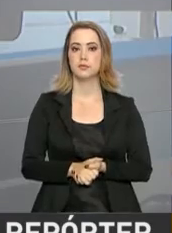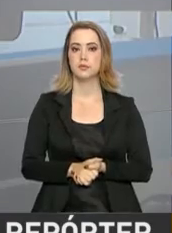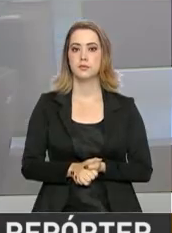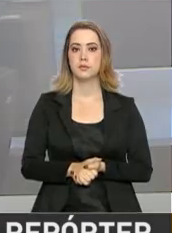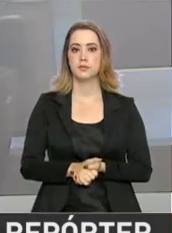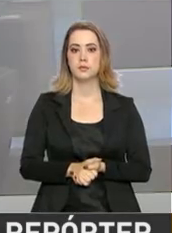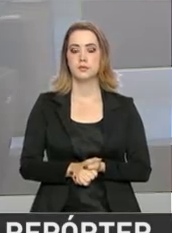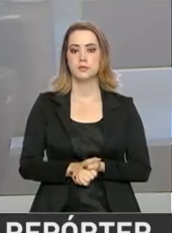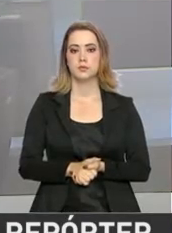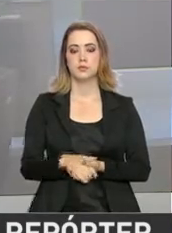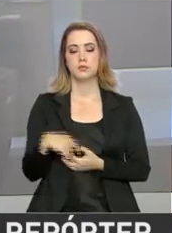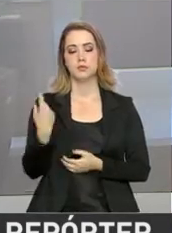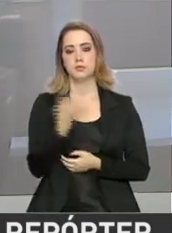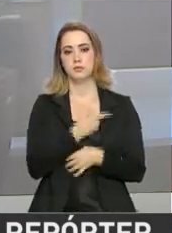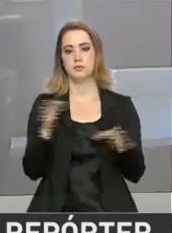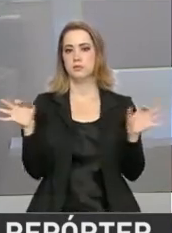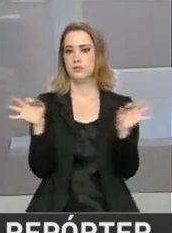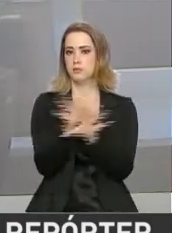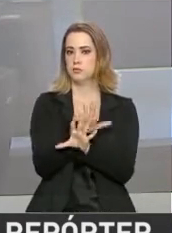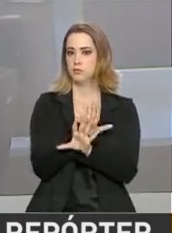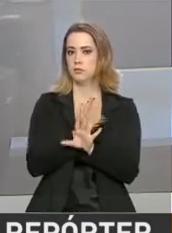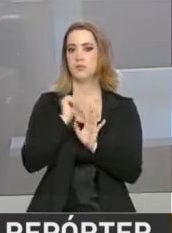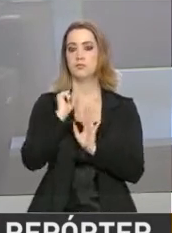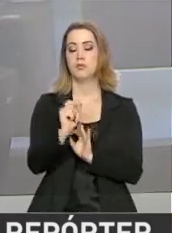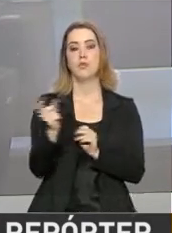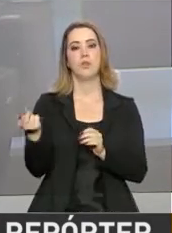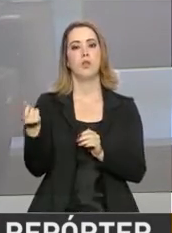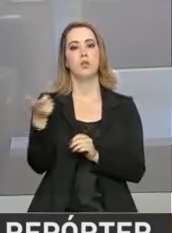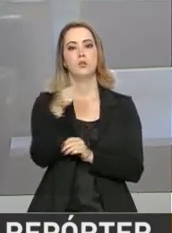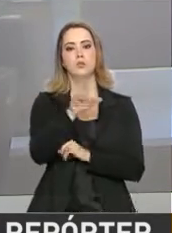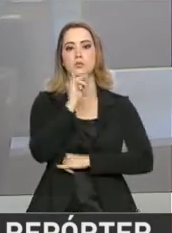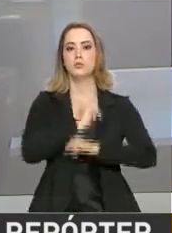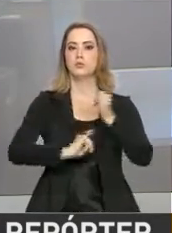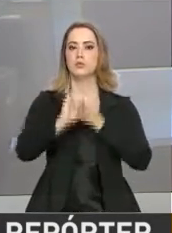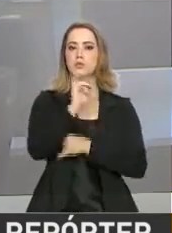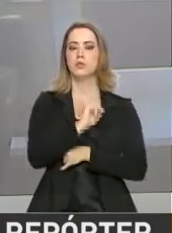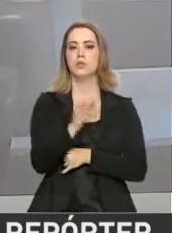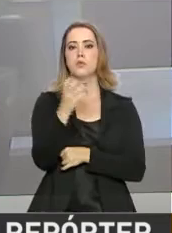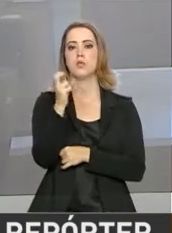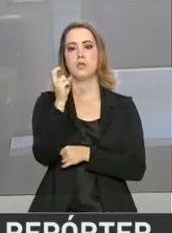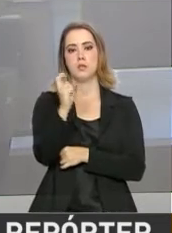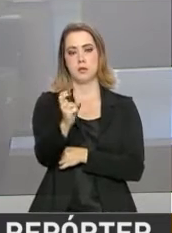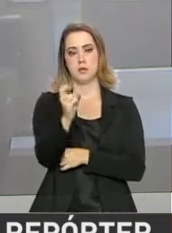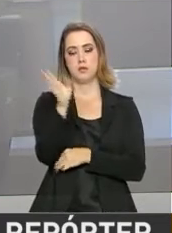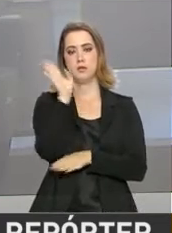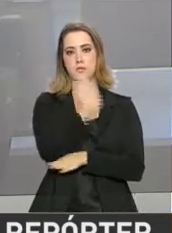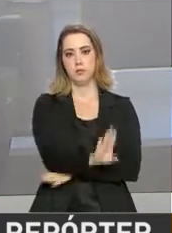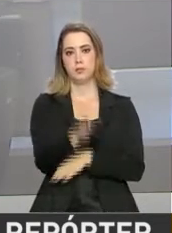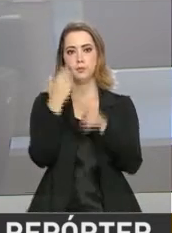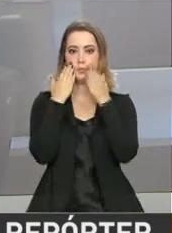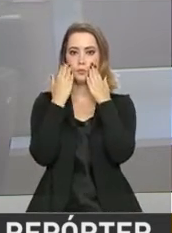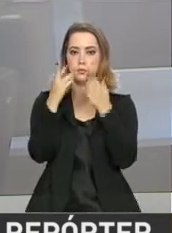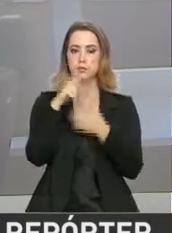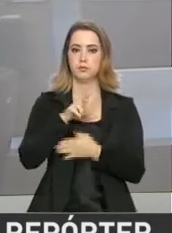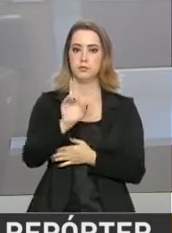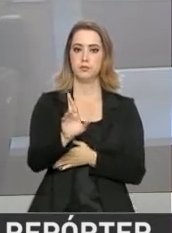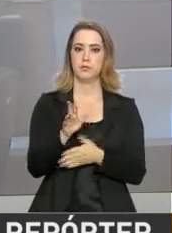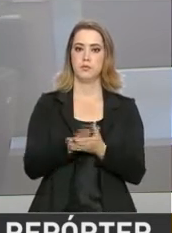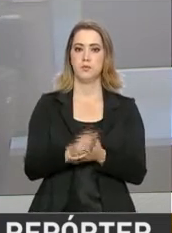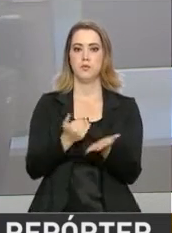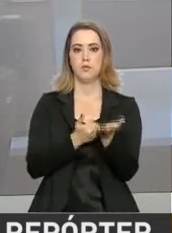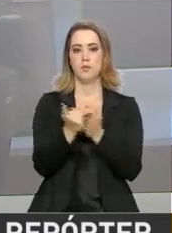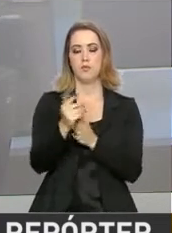receita.fazenda.gov.br. E nós ficamos por aqui. Voltamos a qualquer momento com outras informações ou às 5 da tarde na próxima edição do Repórter NBR.